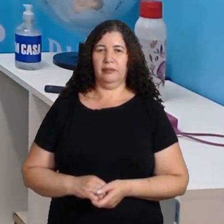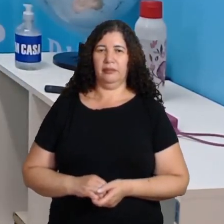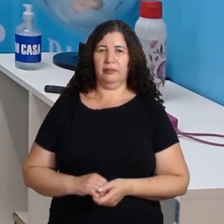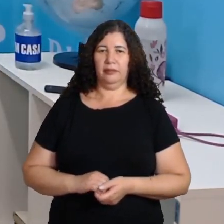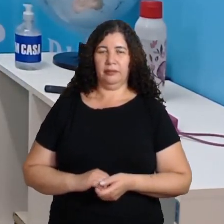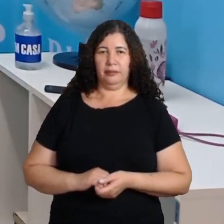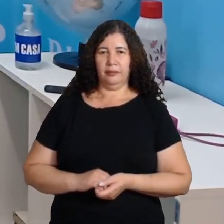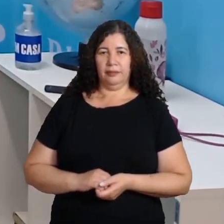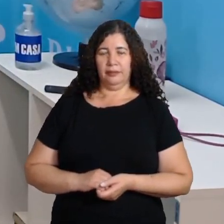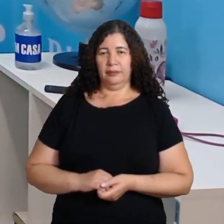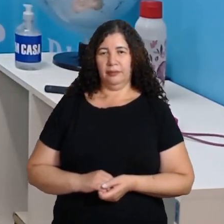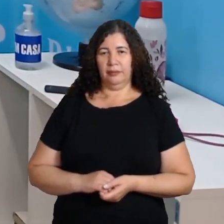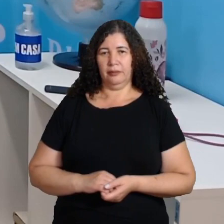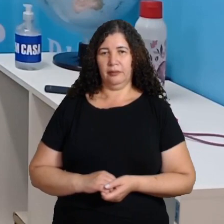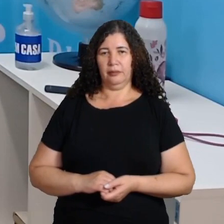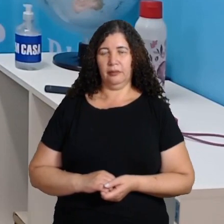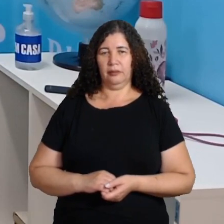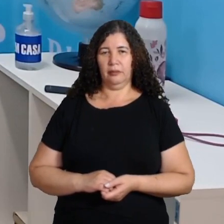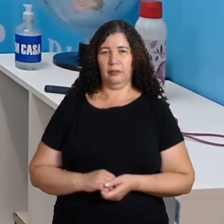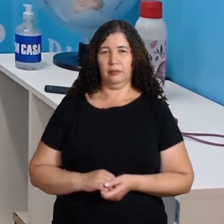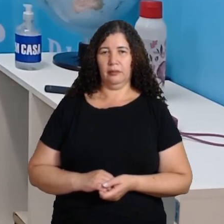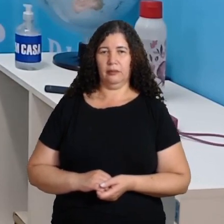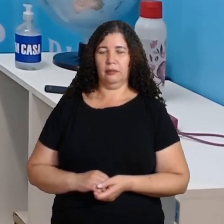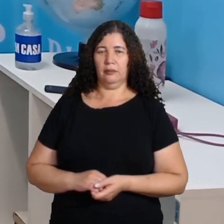Vamos aqui?